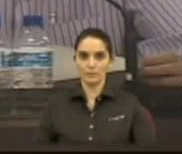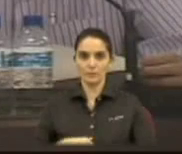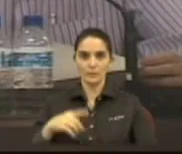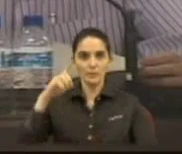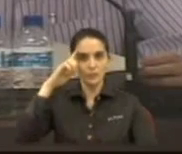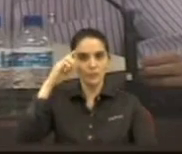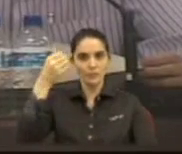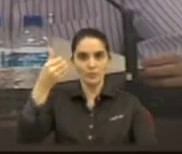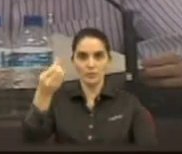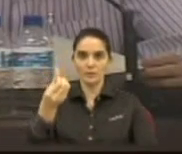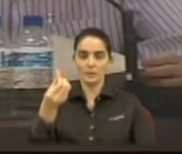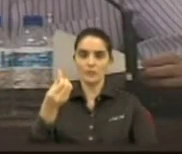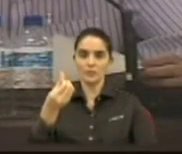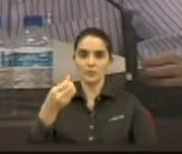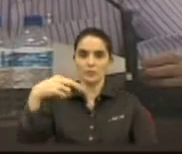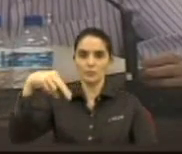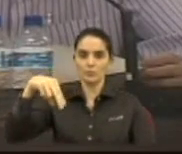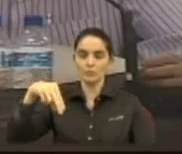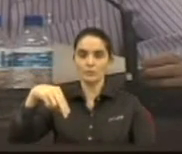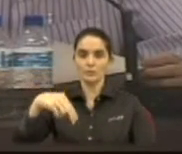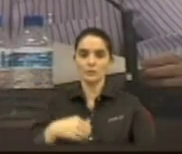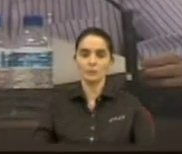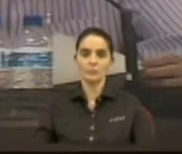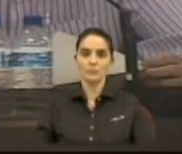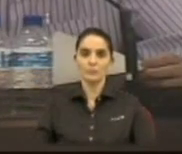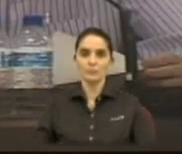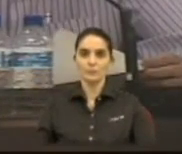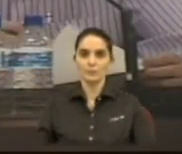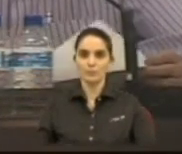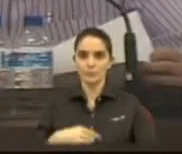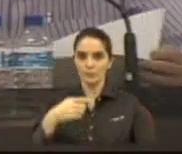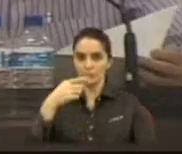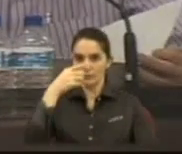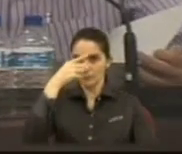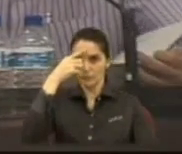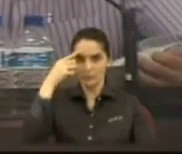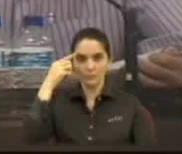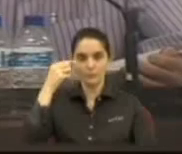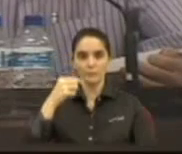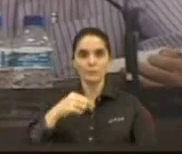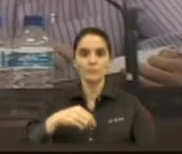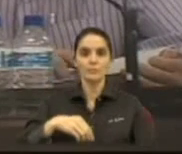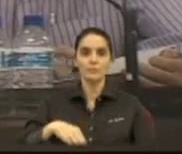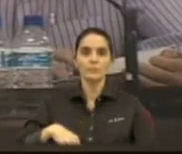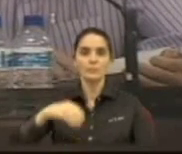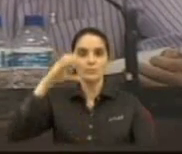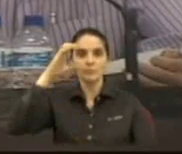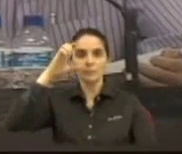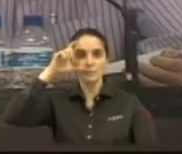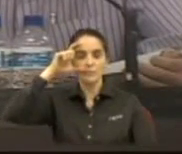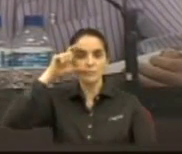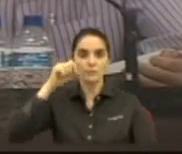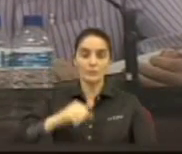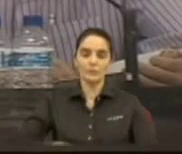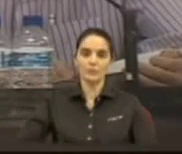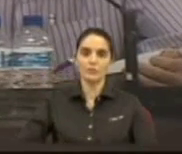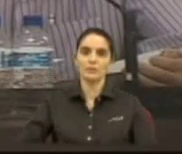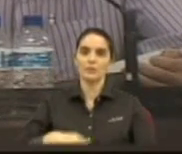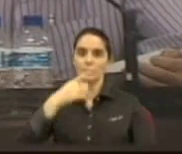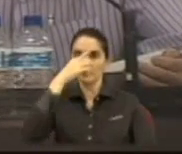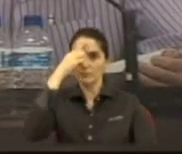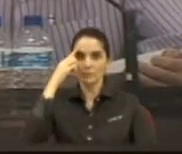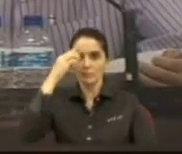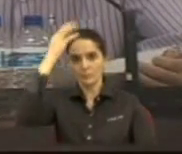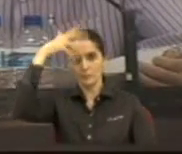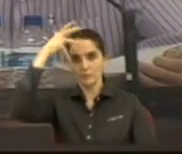16 de novembro de 2015. Assina o vereador Aloísio Marinho de Andrade, Toninho Franco, Darcy Reis, Edivaldo Soares Antunes,